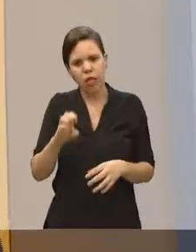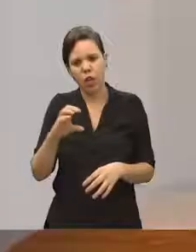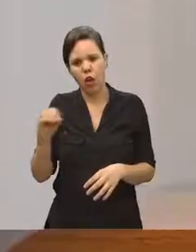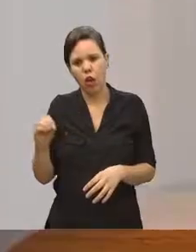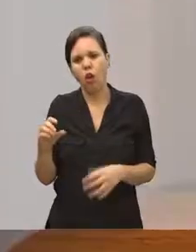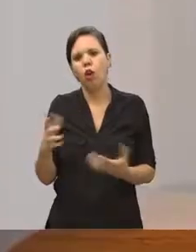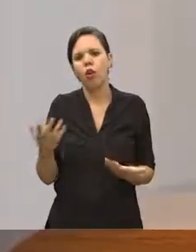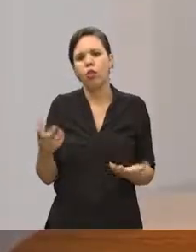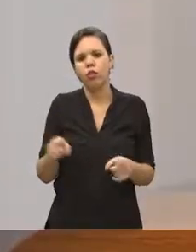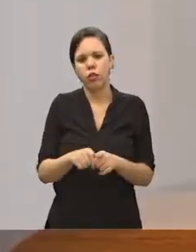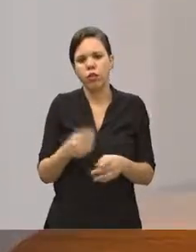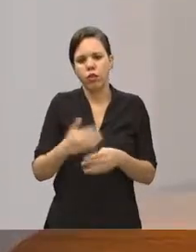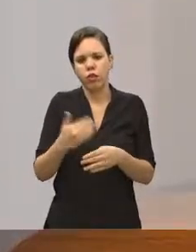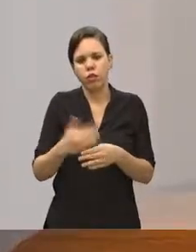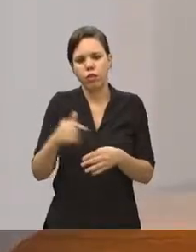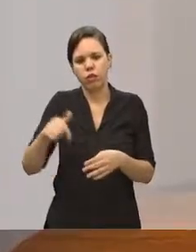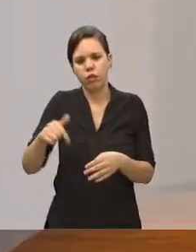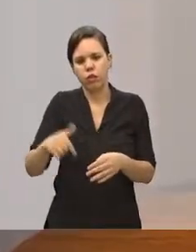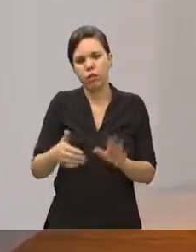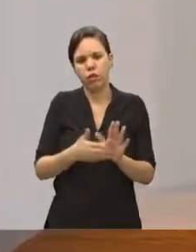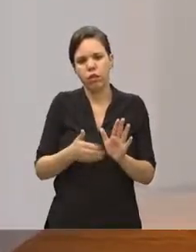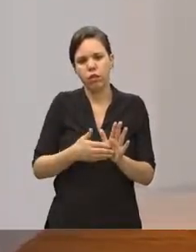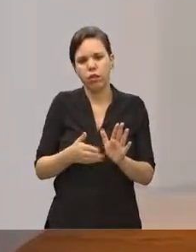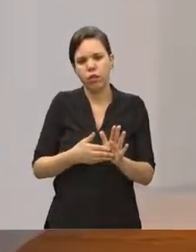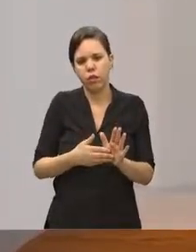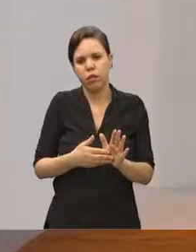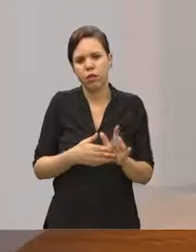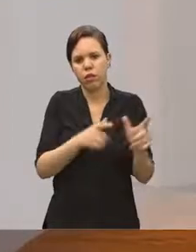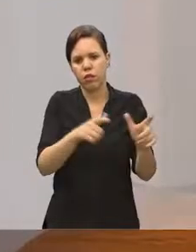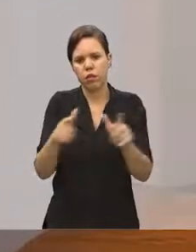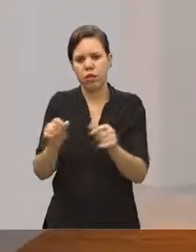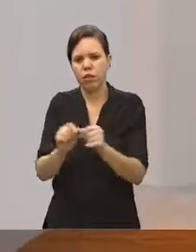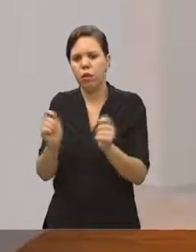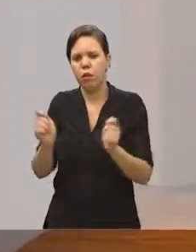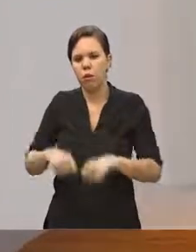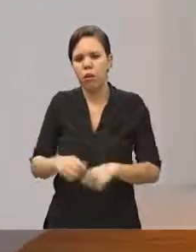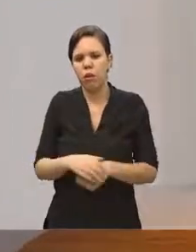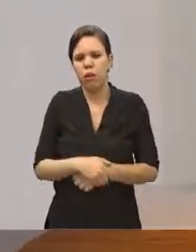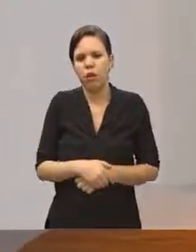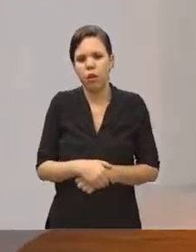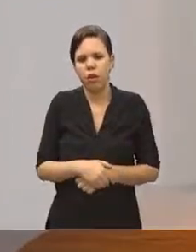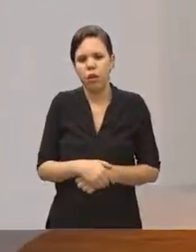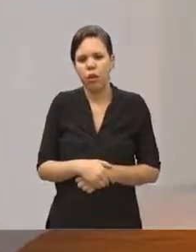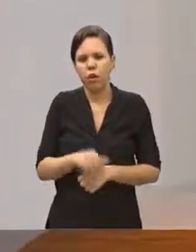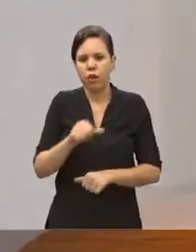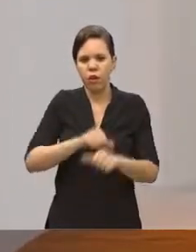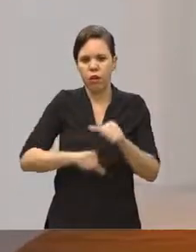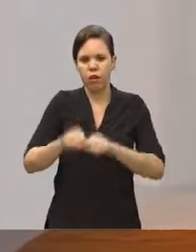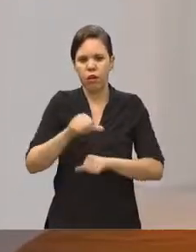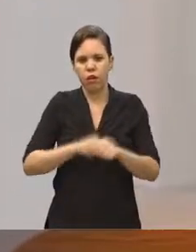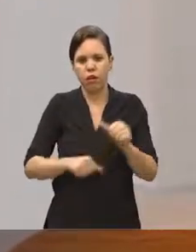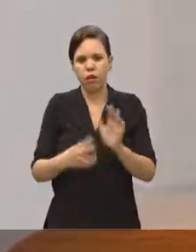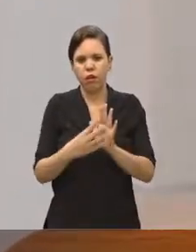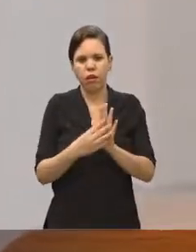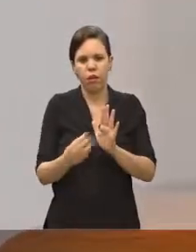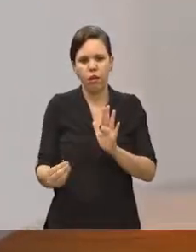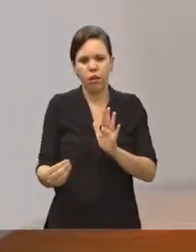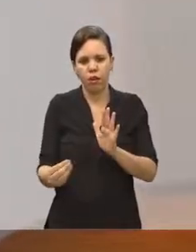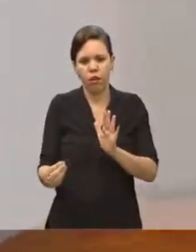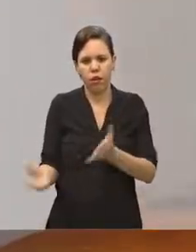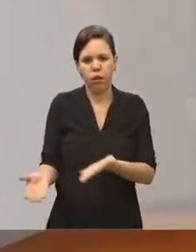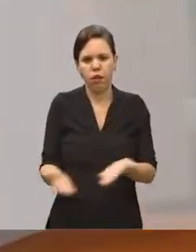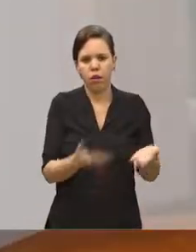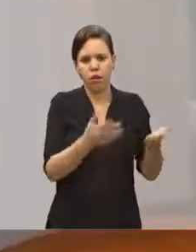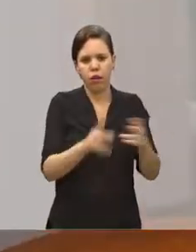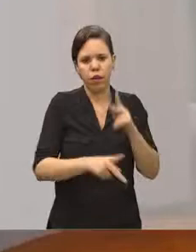construção. Aqui, as propostas dos espaços podem ser disseminadas, copiadas e levarem